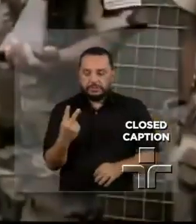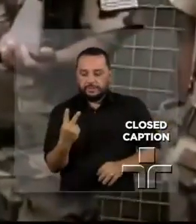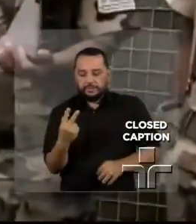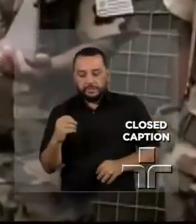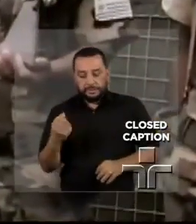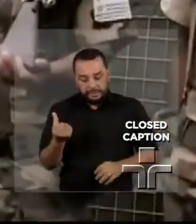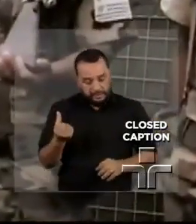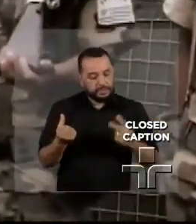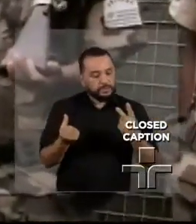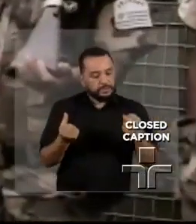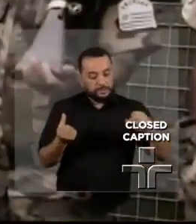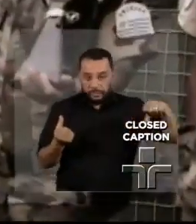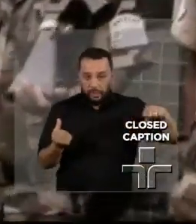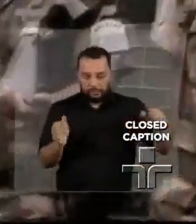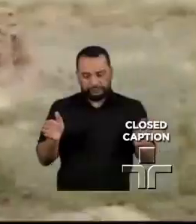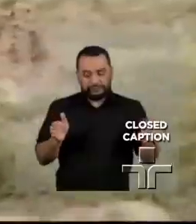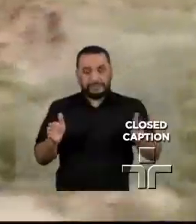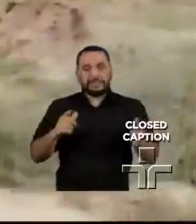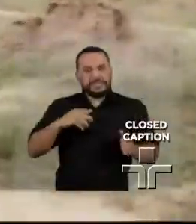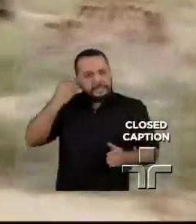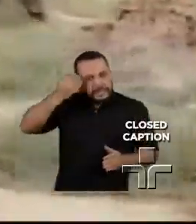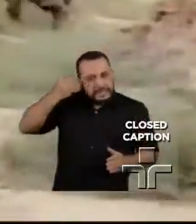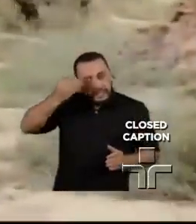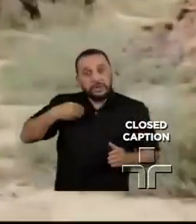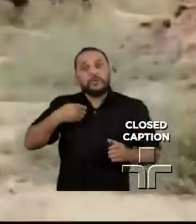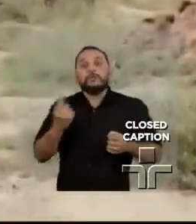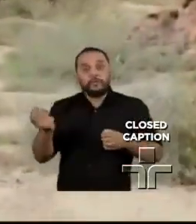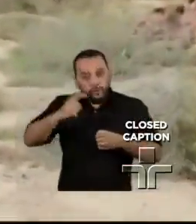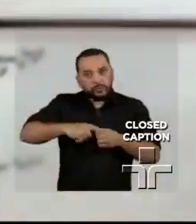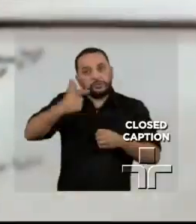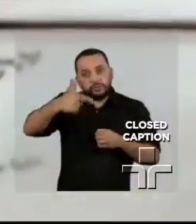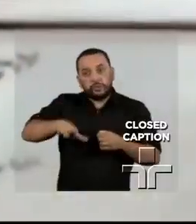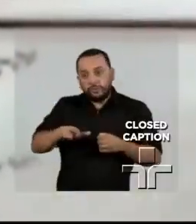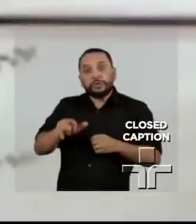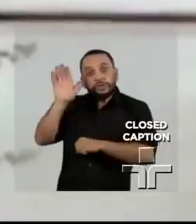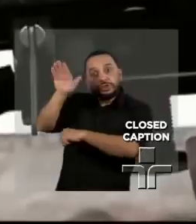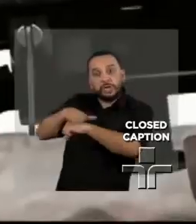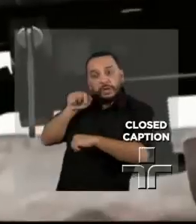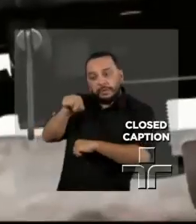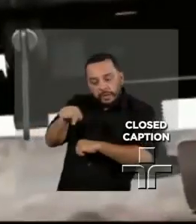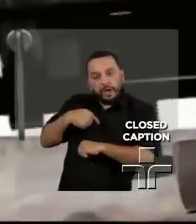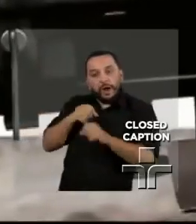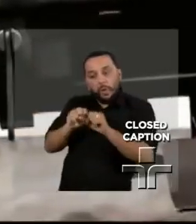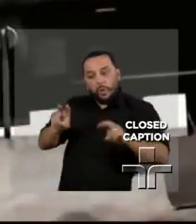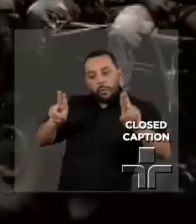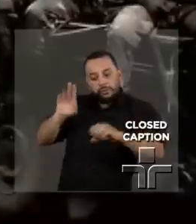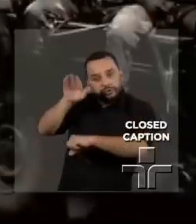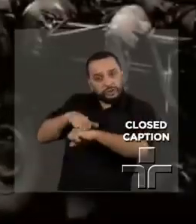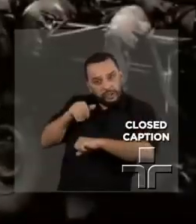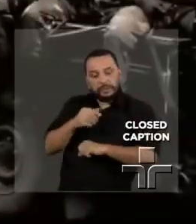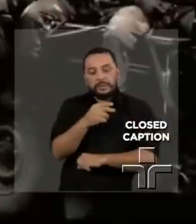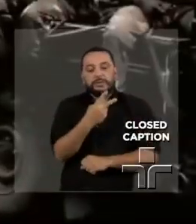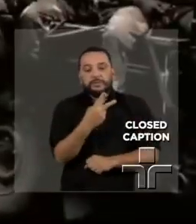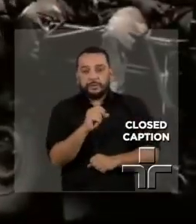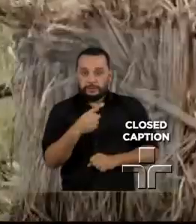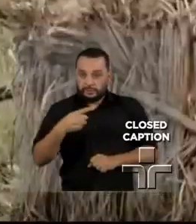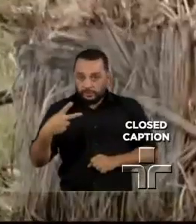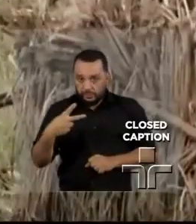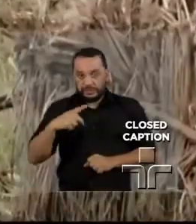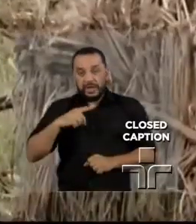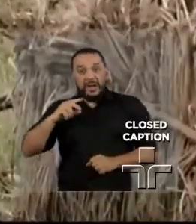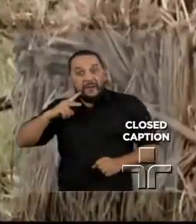2009. A experiência o levou a ser convocado novamente pela ONU em 2012 para chefiar a força de 20 mil homens